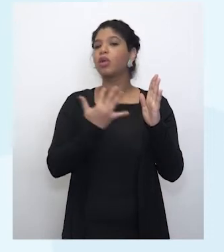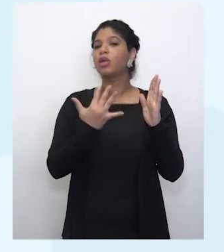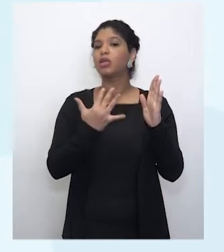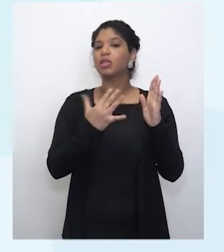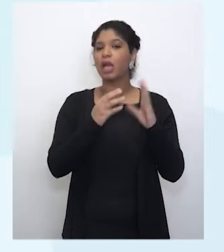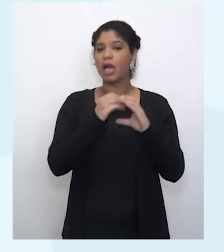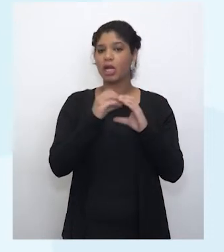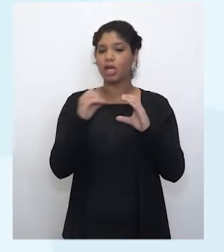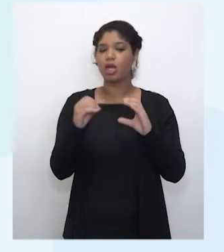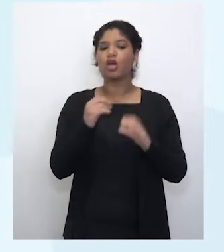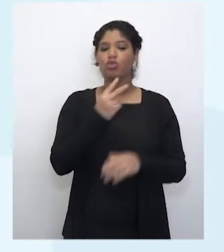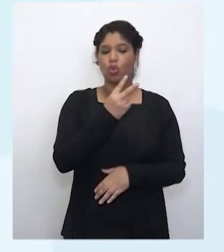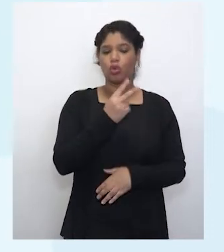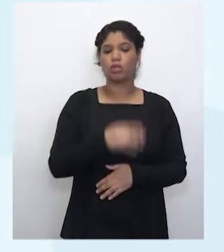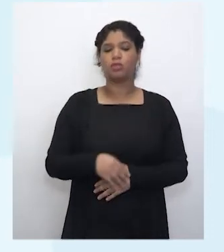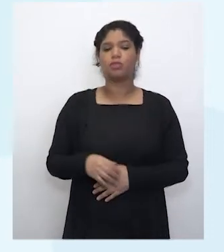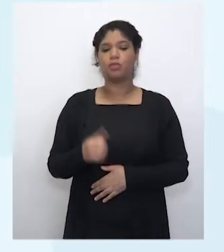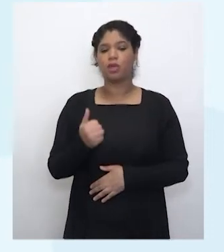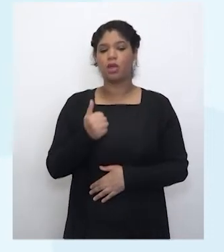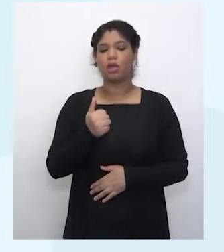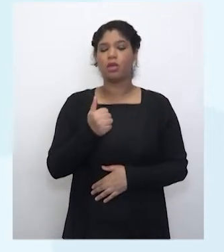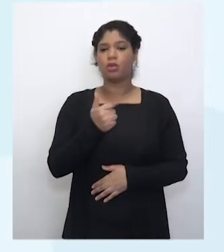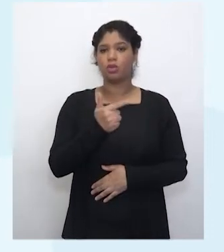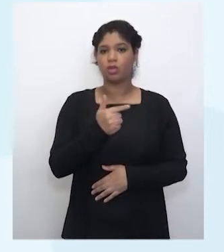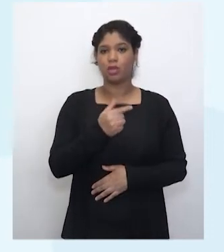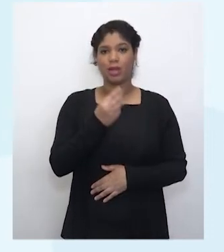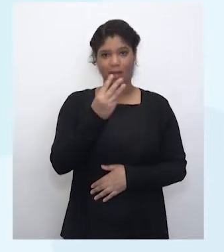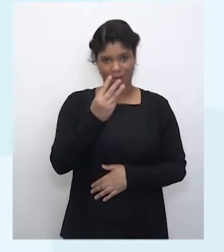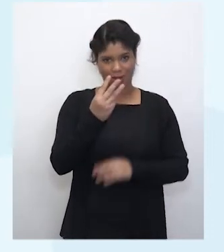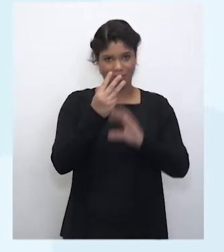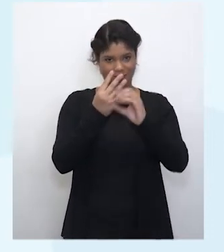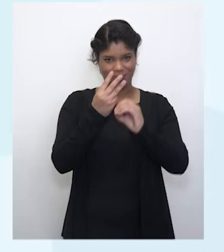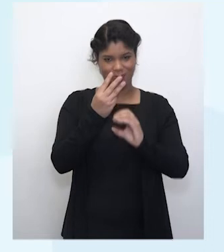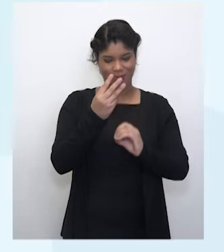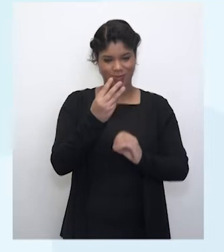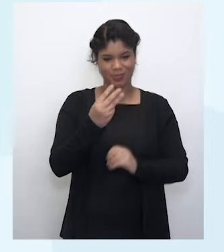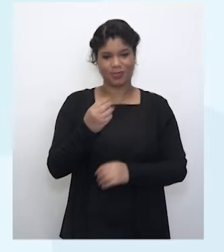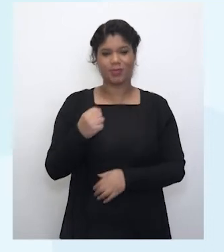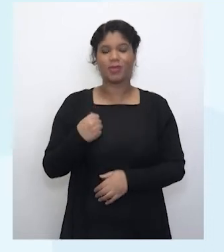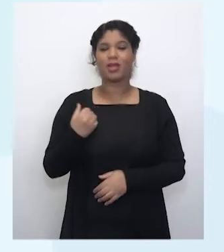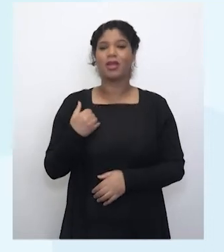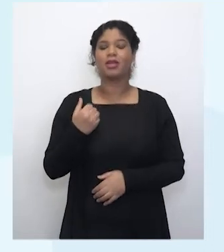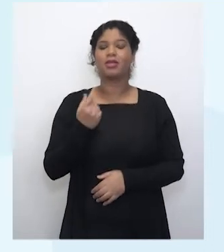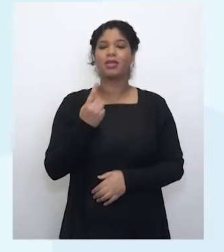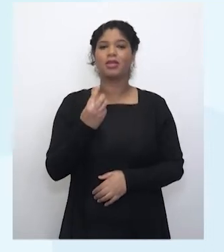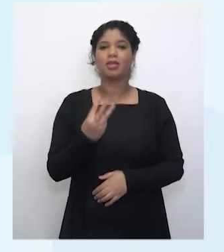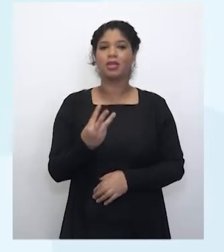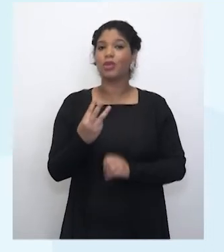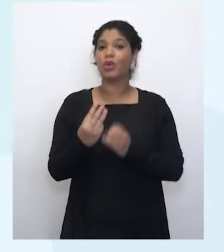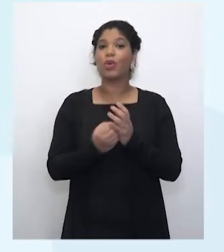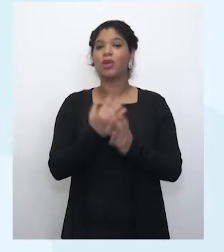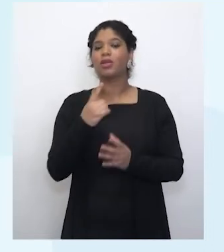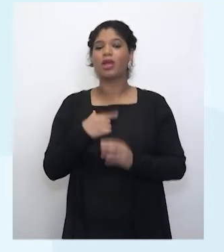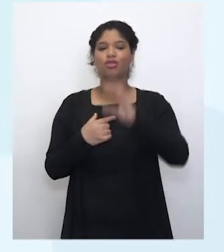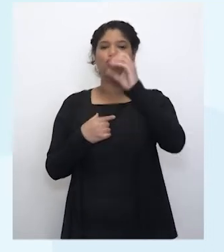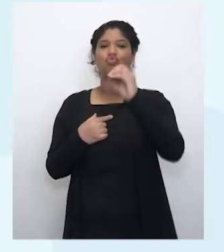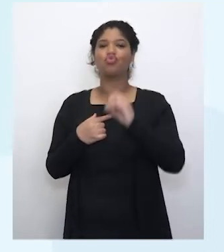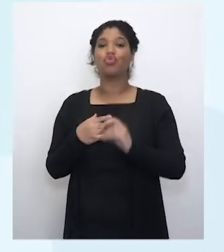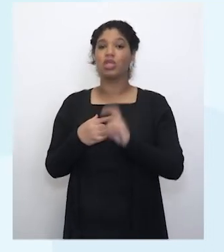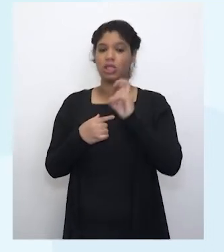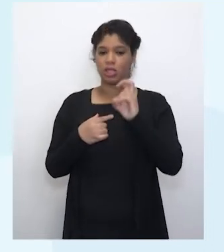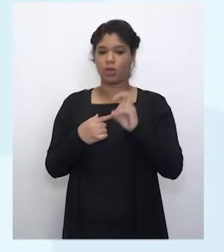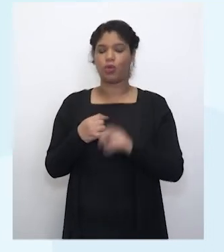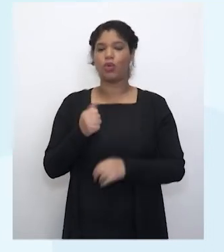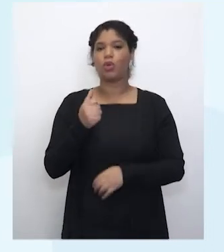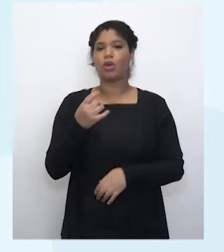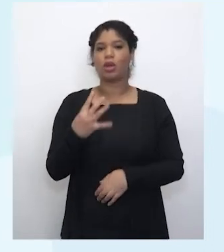12 anos, 3. 13 anos, eu tenho 5 carinhas. 14 anos, 3. E